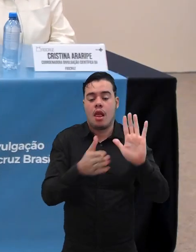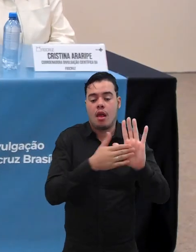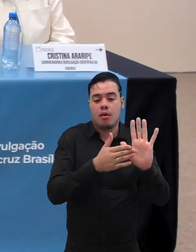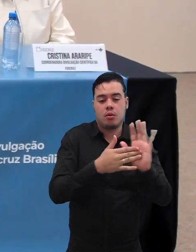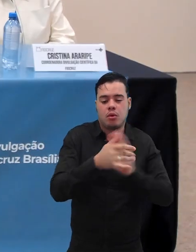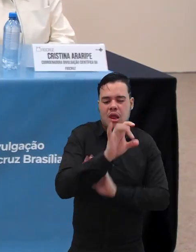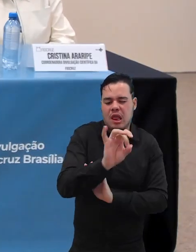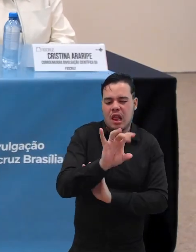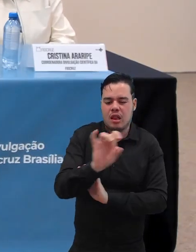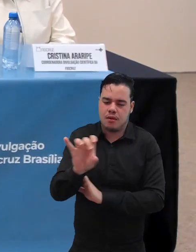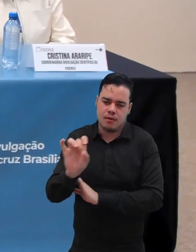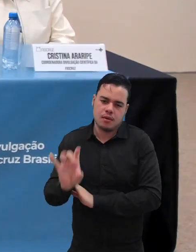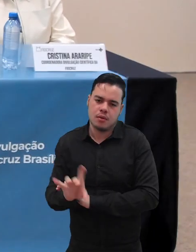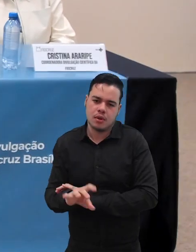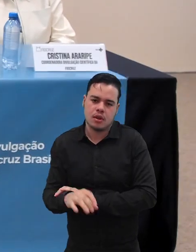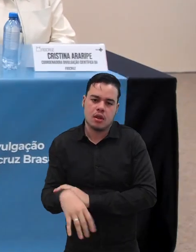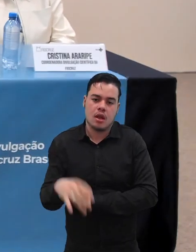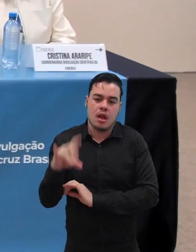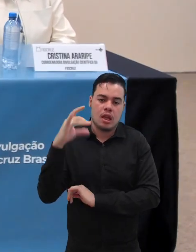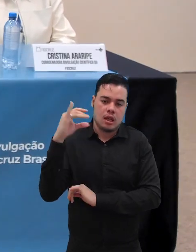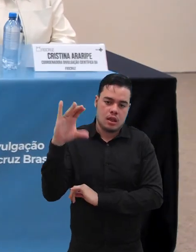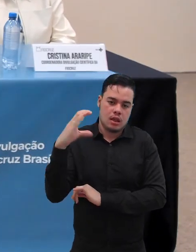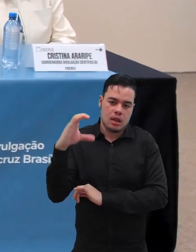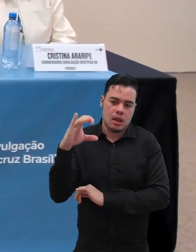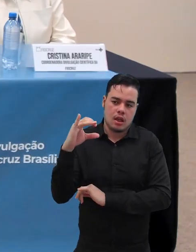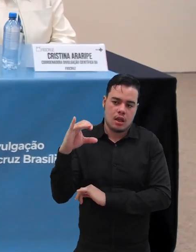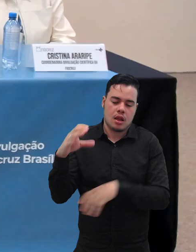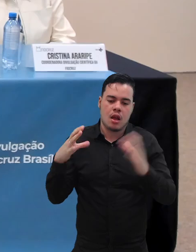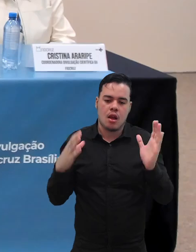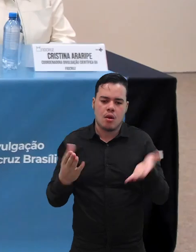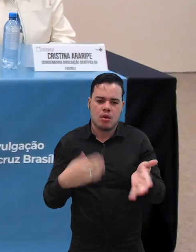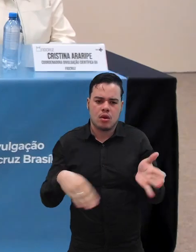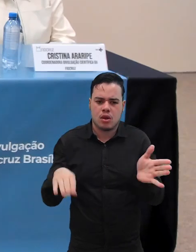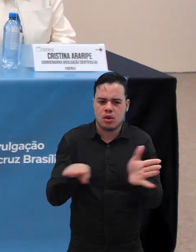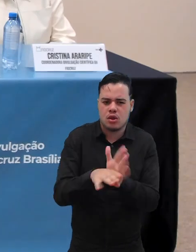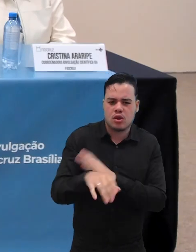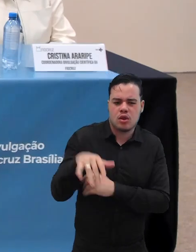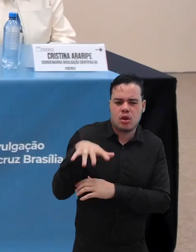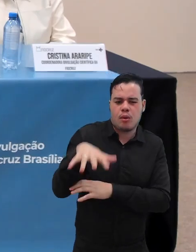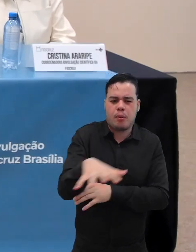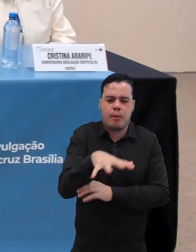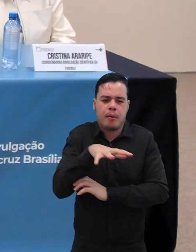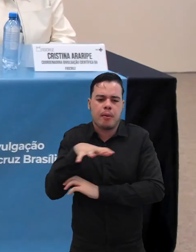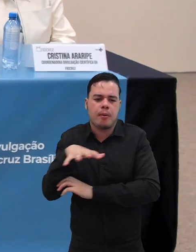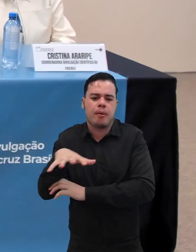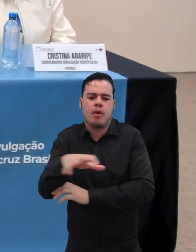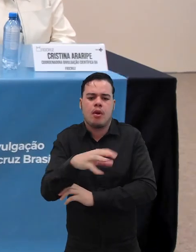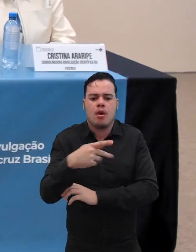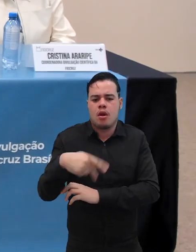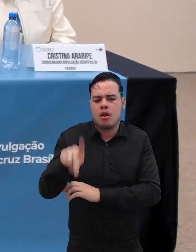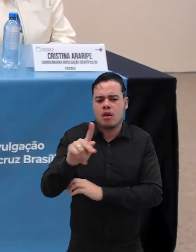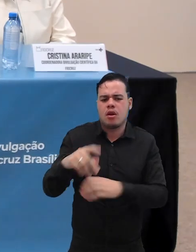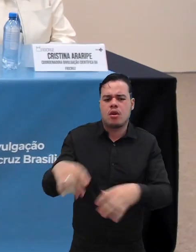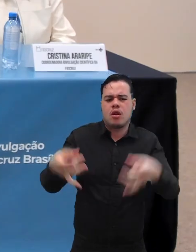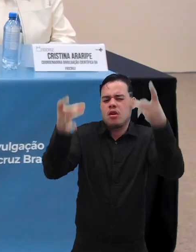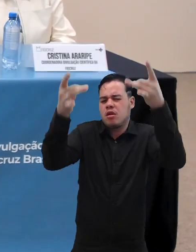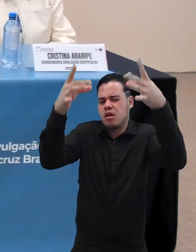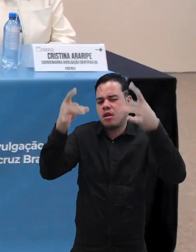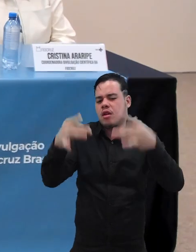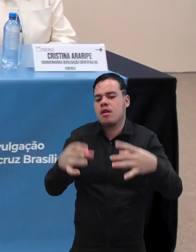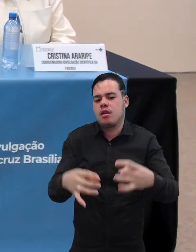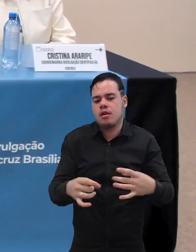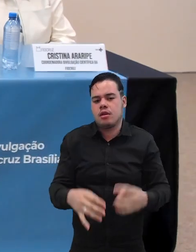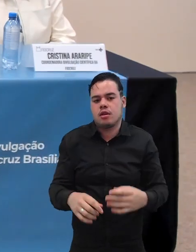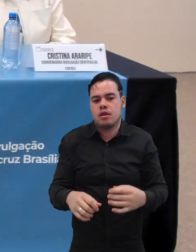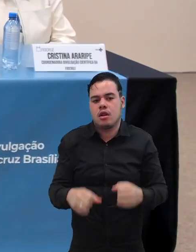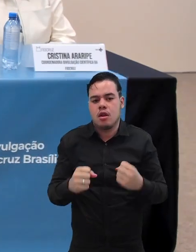é que cada vez mais a ciência possa estar presente no território a partir dos seus dados, a partir daquilo que